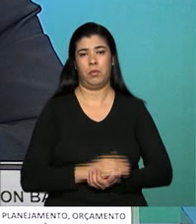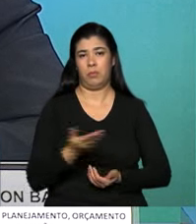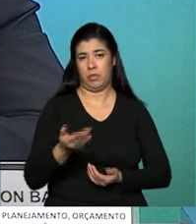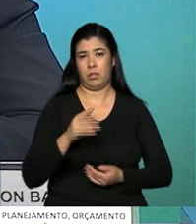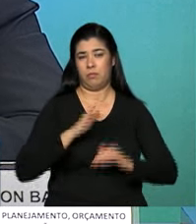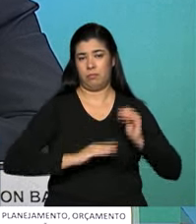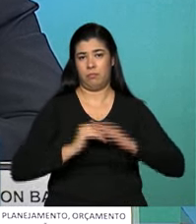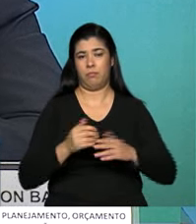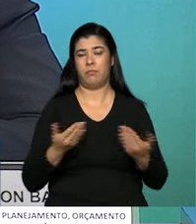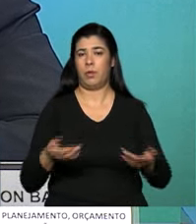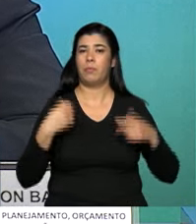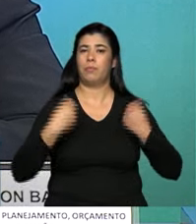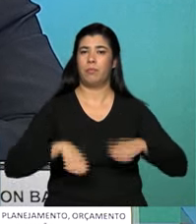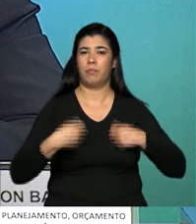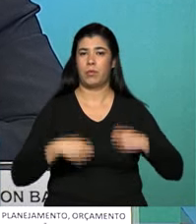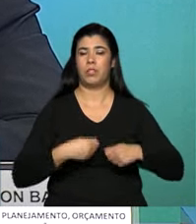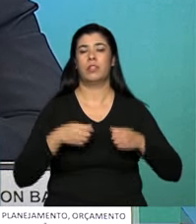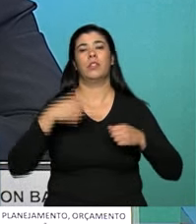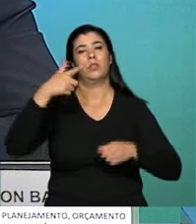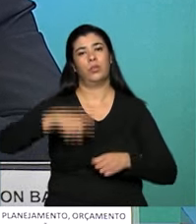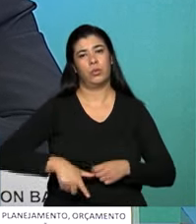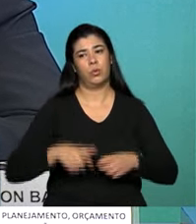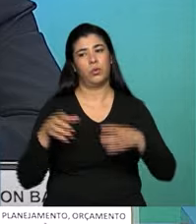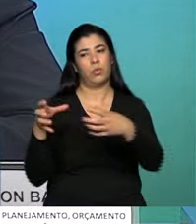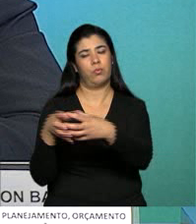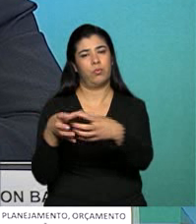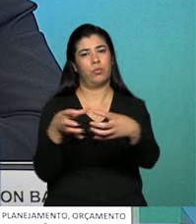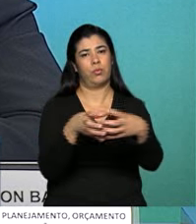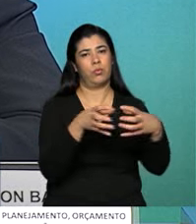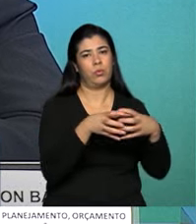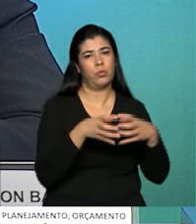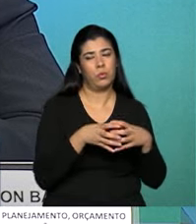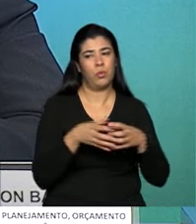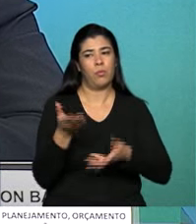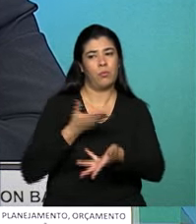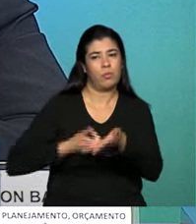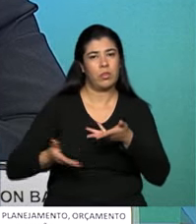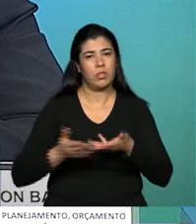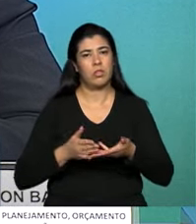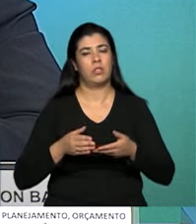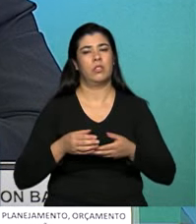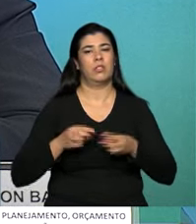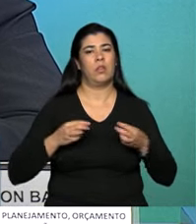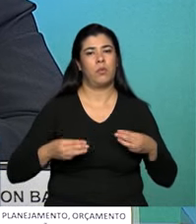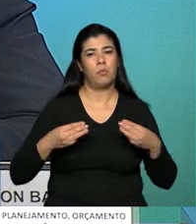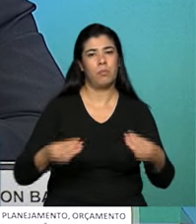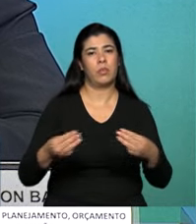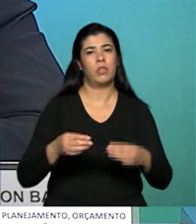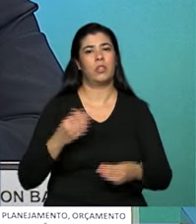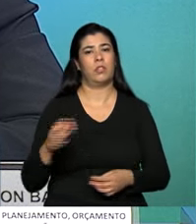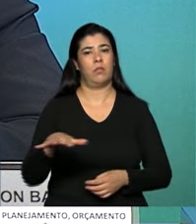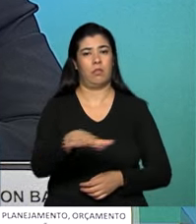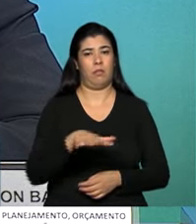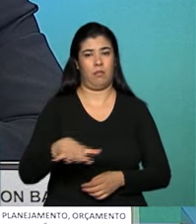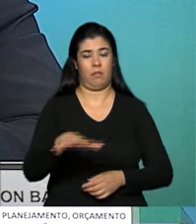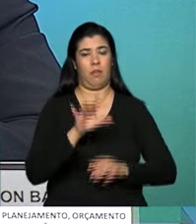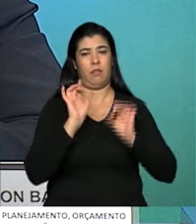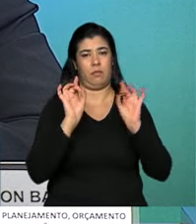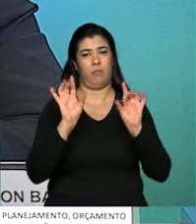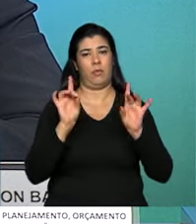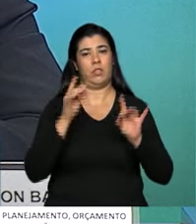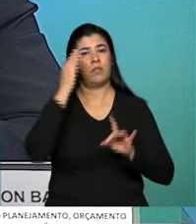ação porque isso precisa ser construído novamente com cada Ministro com cada área de atuação que entende melhor o funcionamento